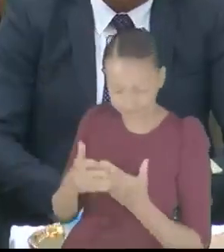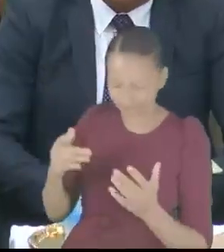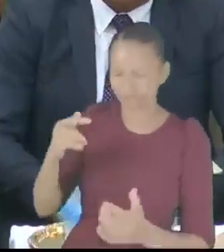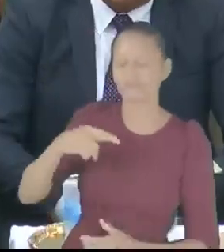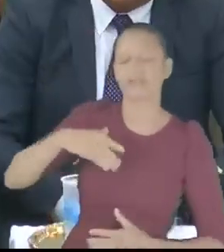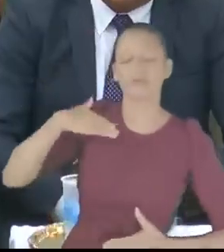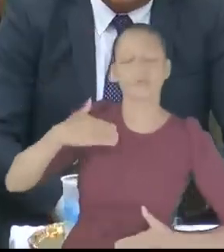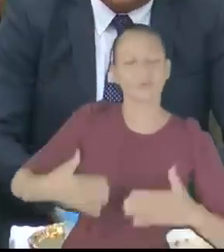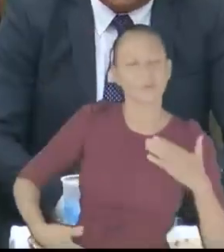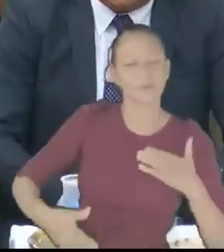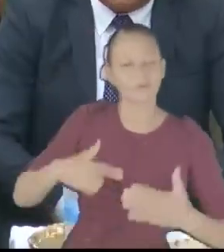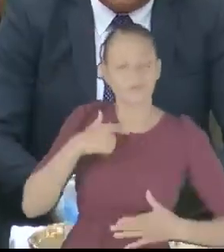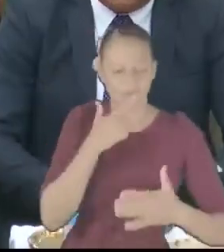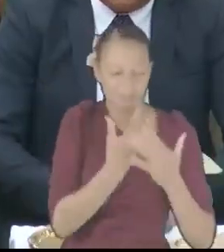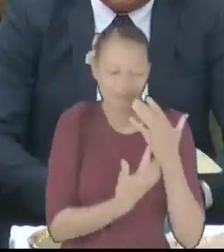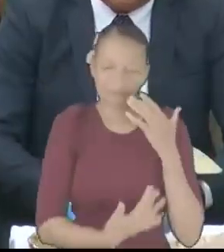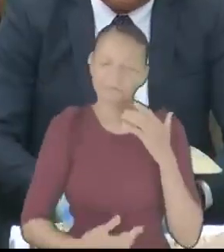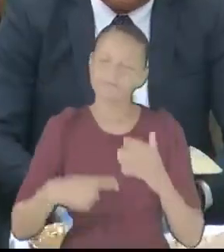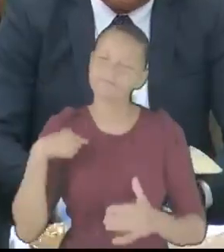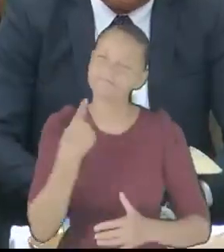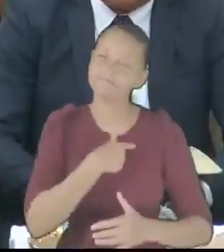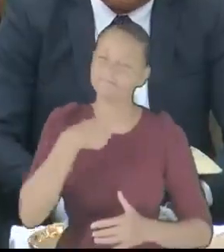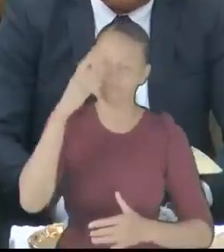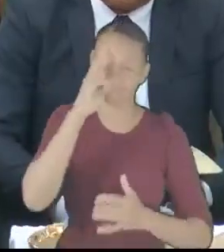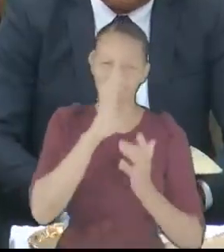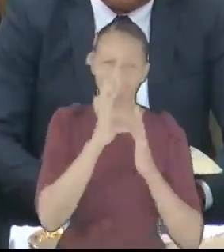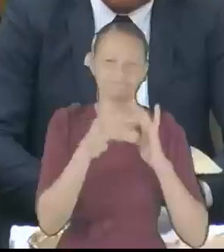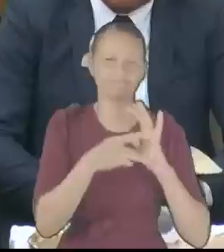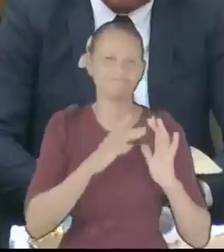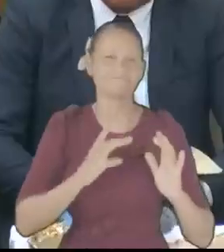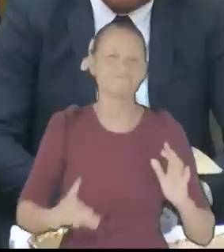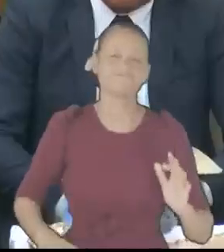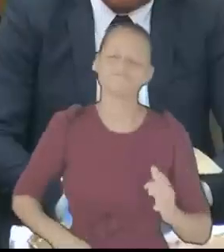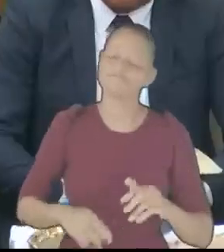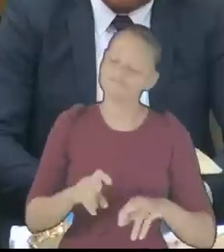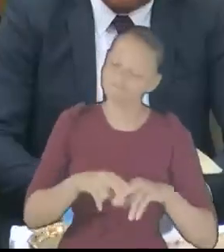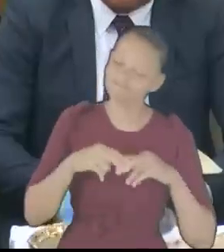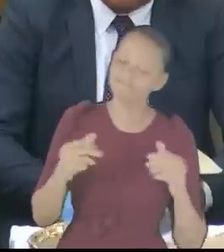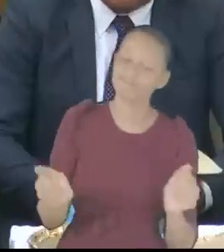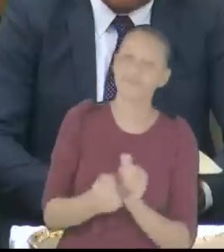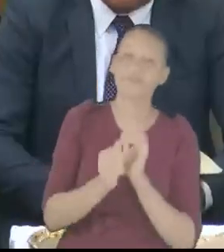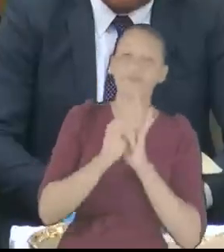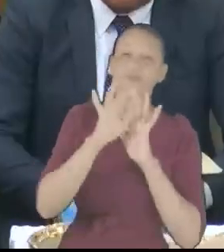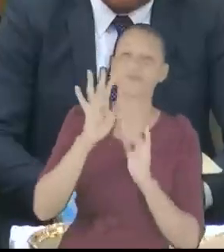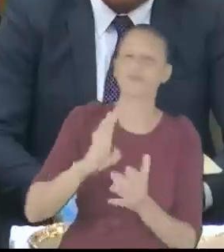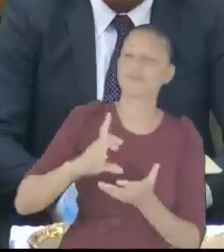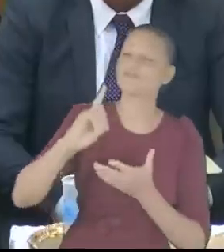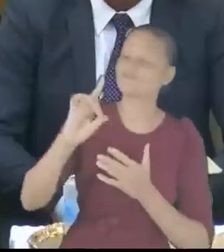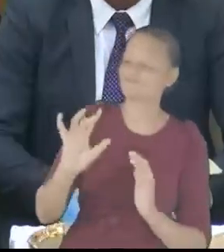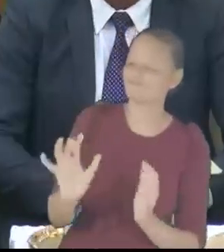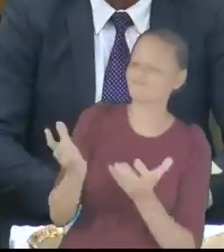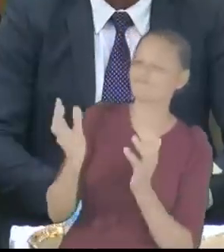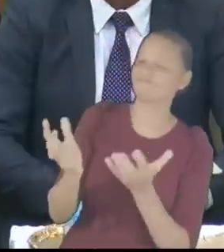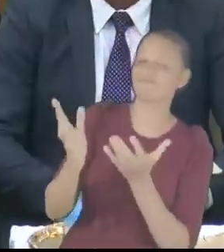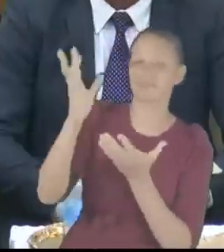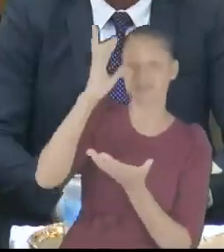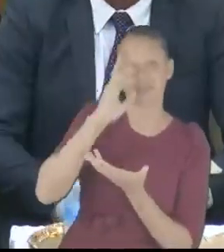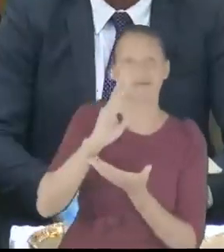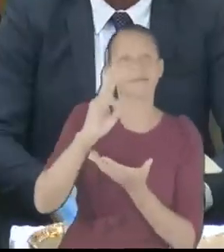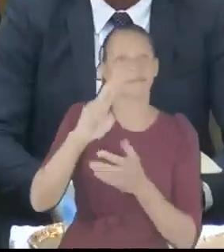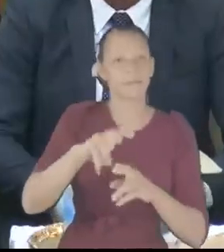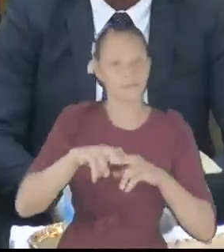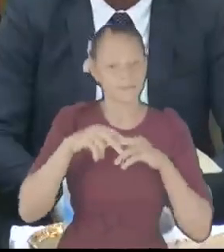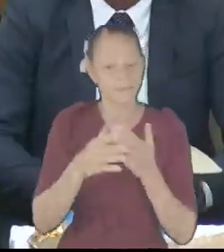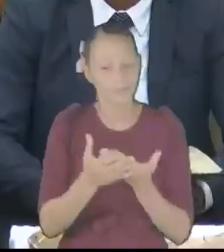do sangue de nosso Senhor Jesus Cristo. E nós glorificamos a Deus, nós exaltamos ao Senhor por